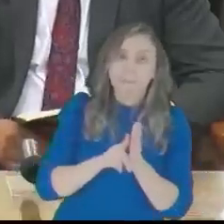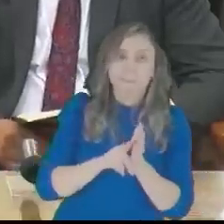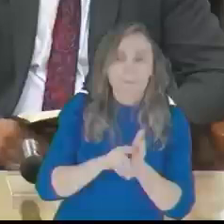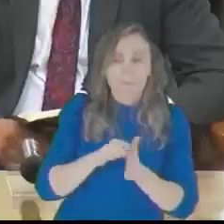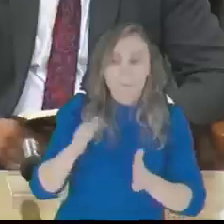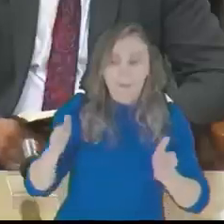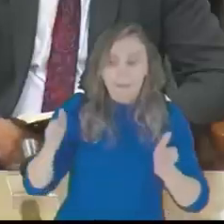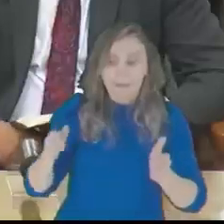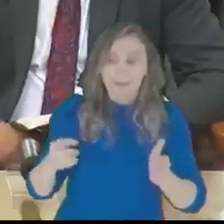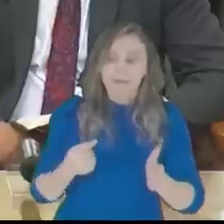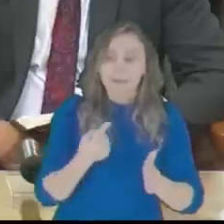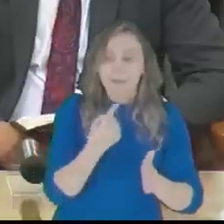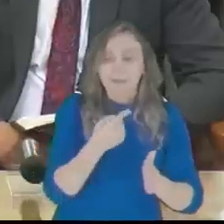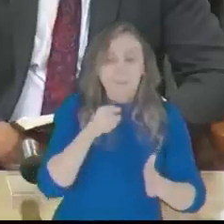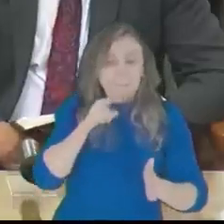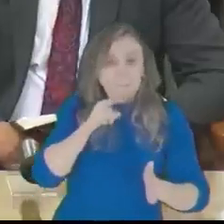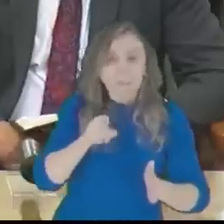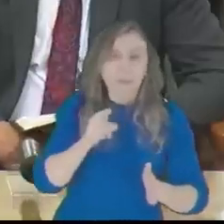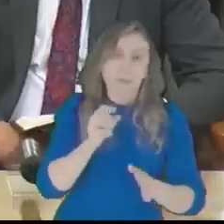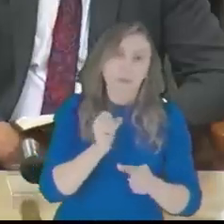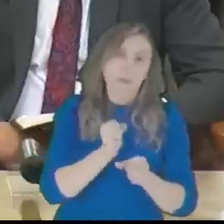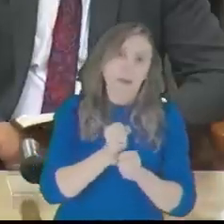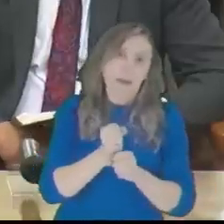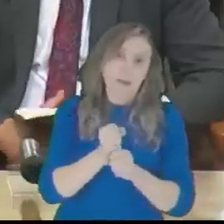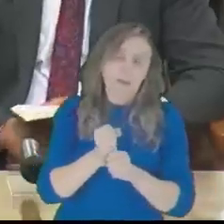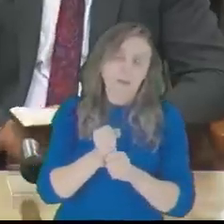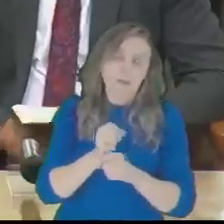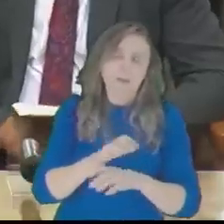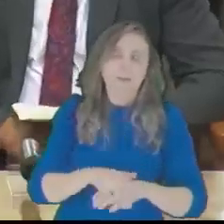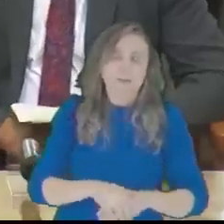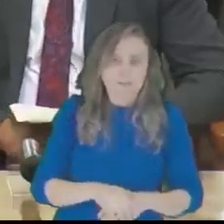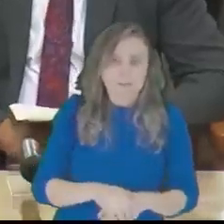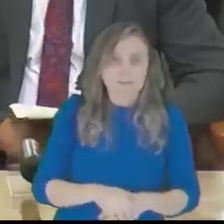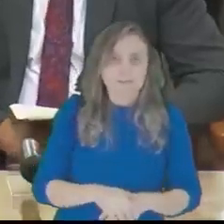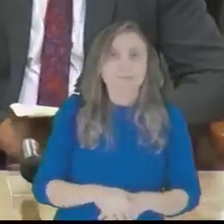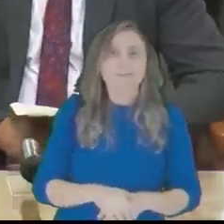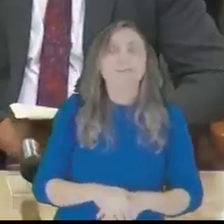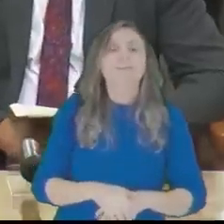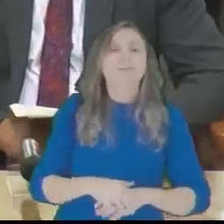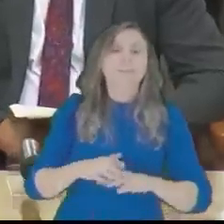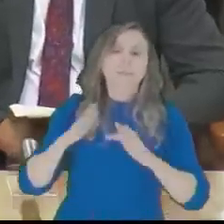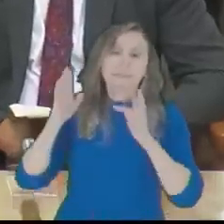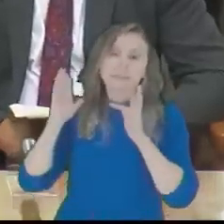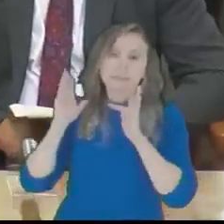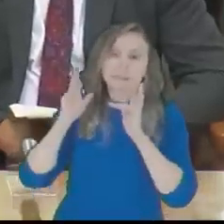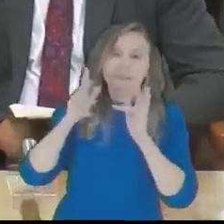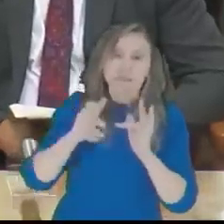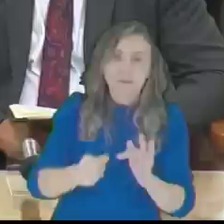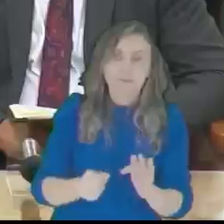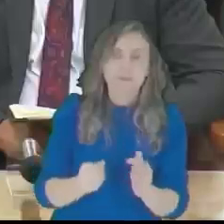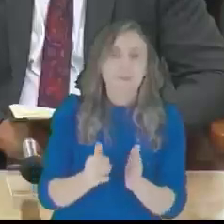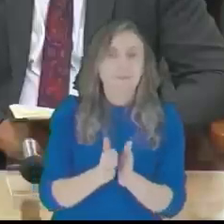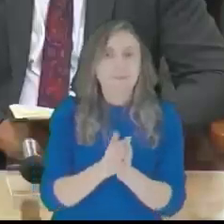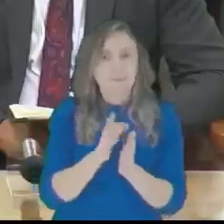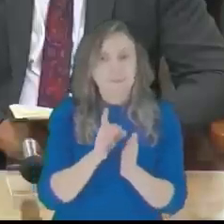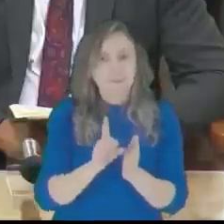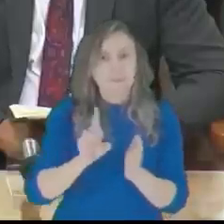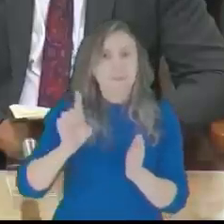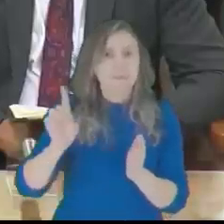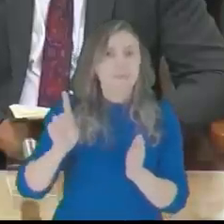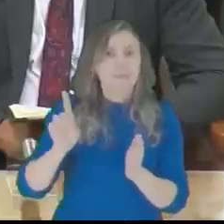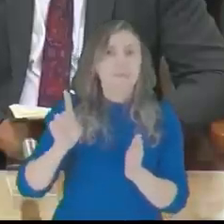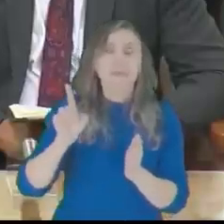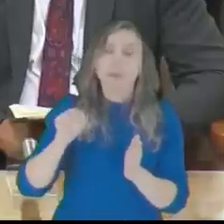A escatologia bíblica diz que antes do final dos tempos, a escatologia bíblica,